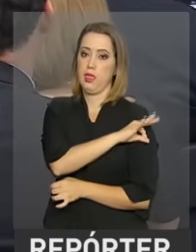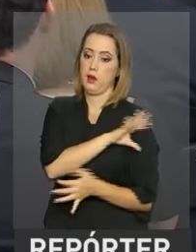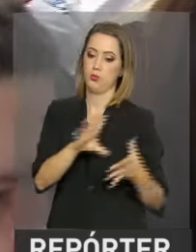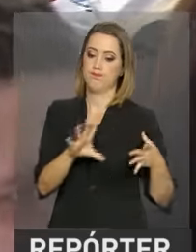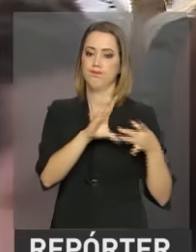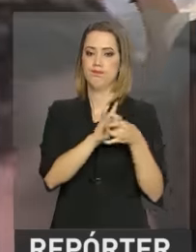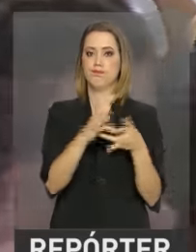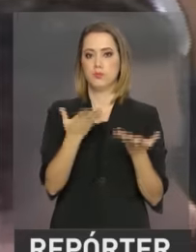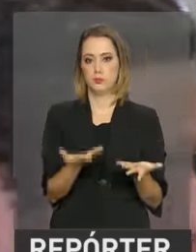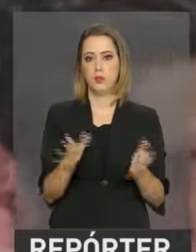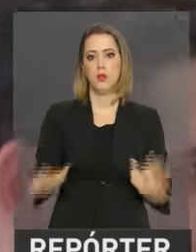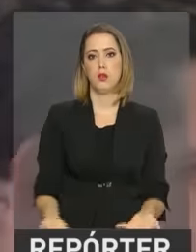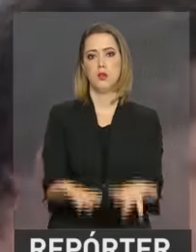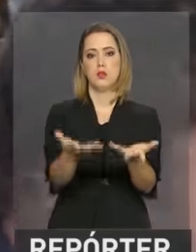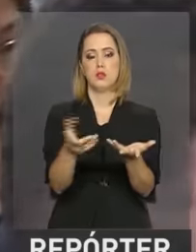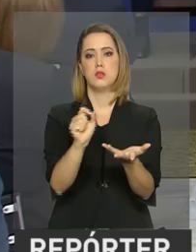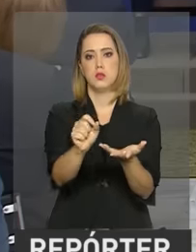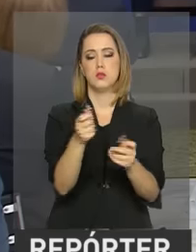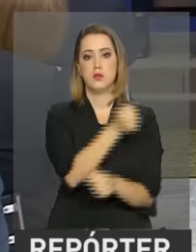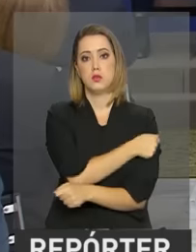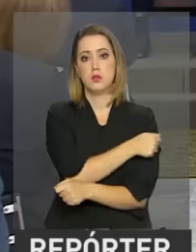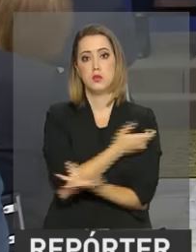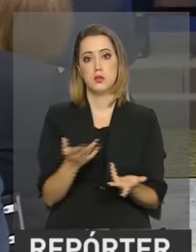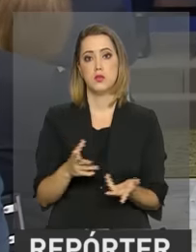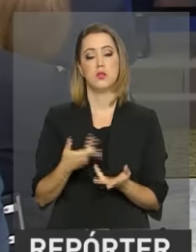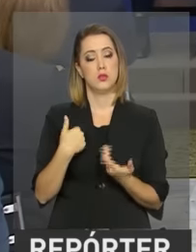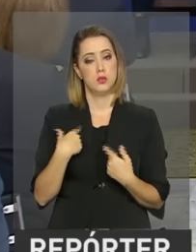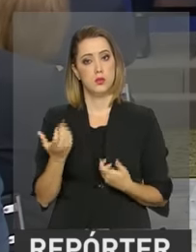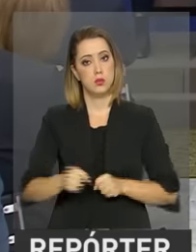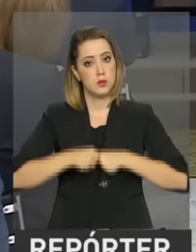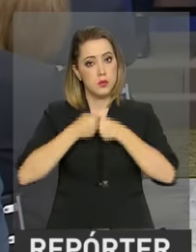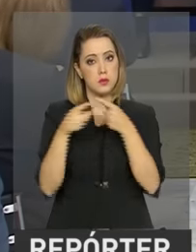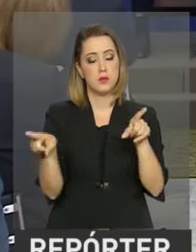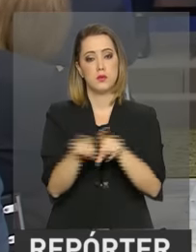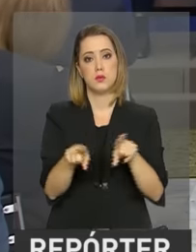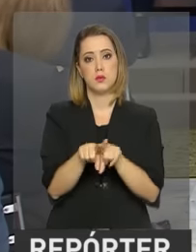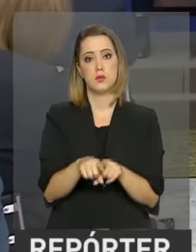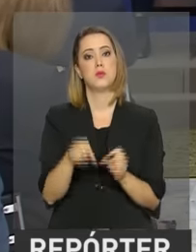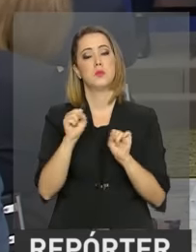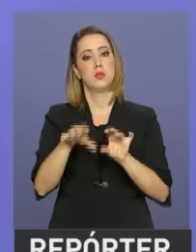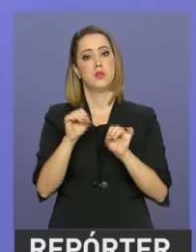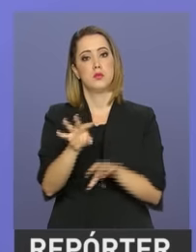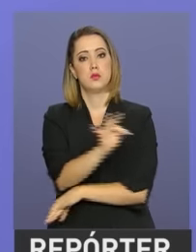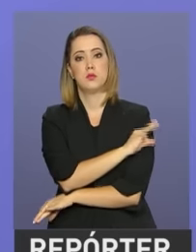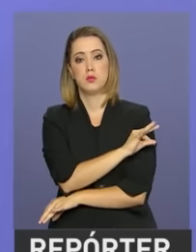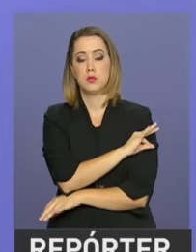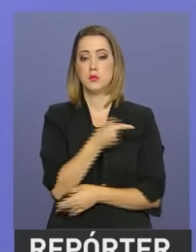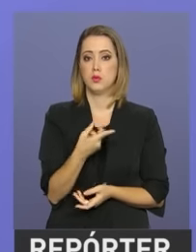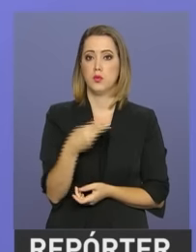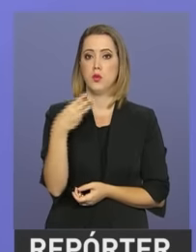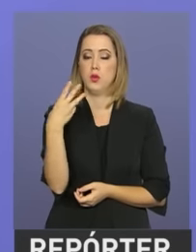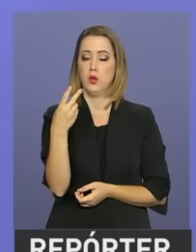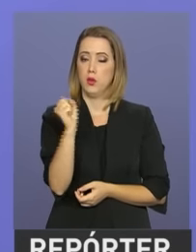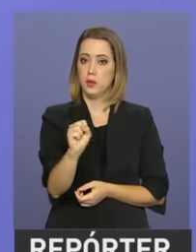como objetivo incentivar que os alunos do ensino médio se dediquem também ao ensino técnico serão 82.000 vagas só em